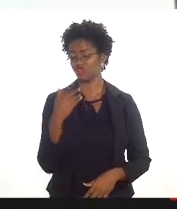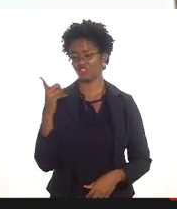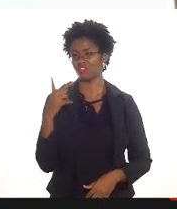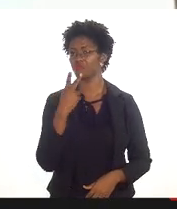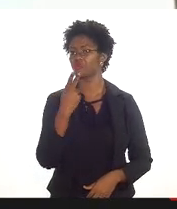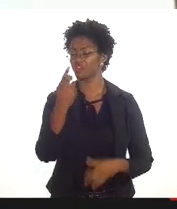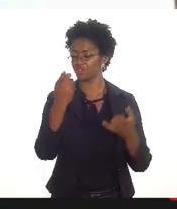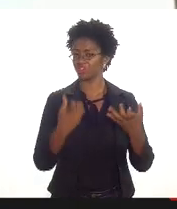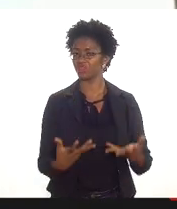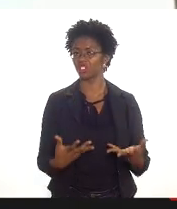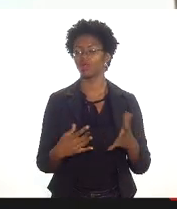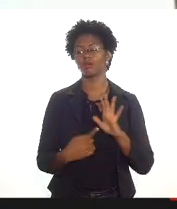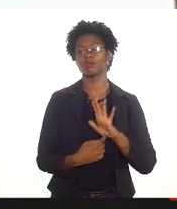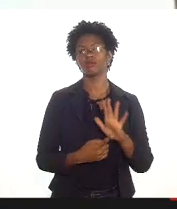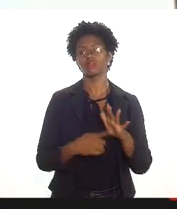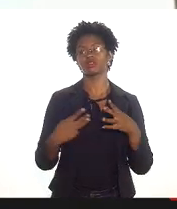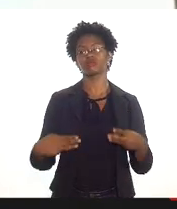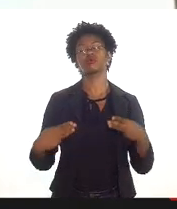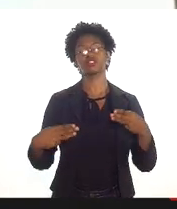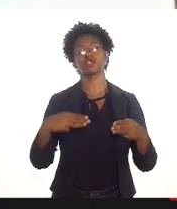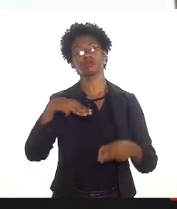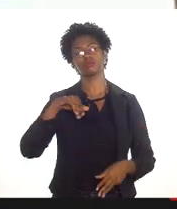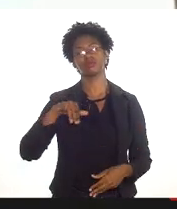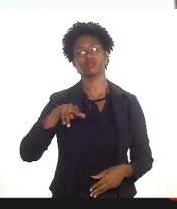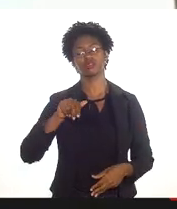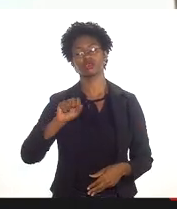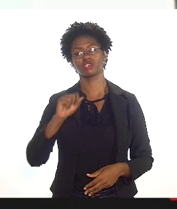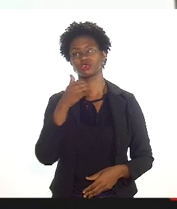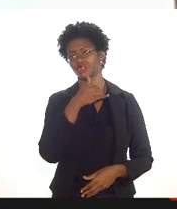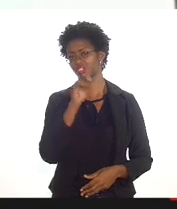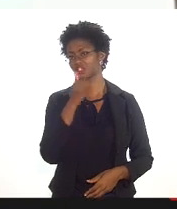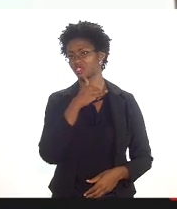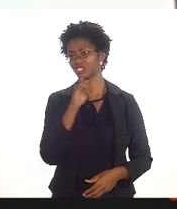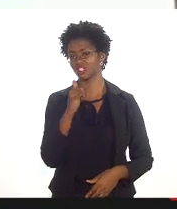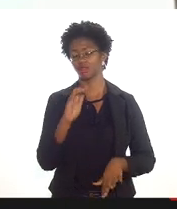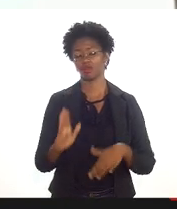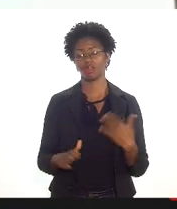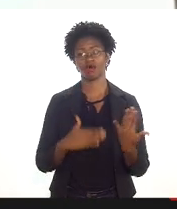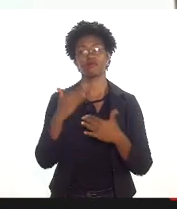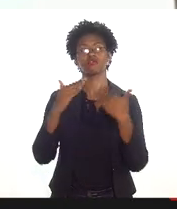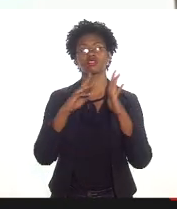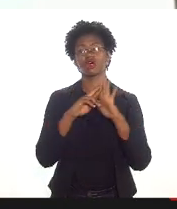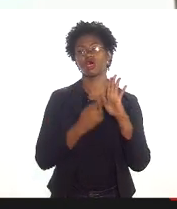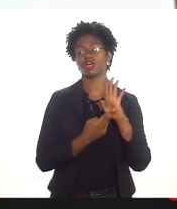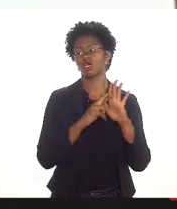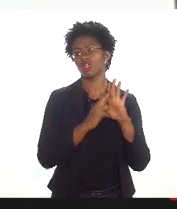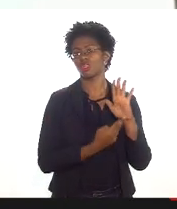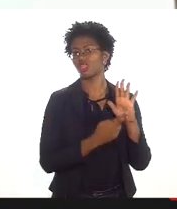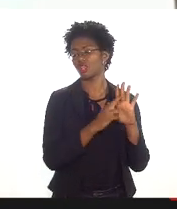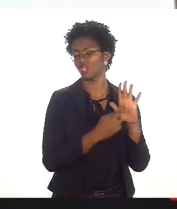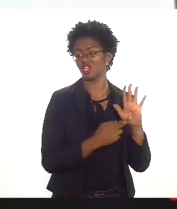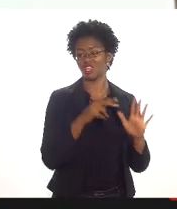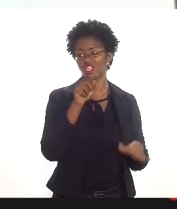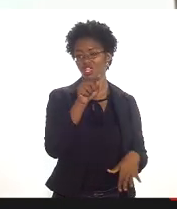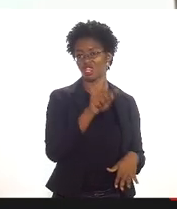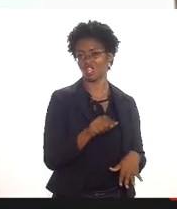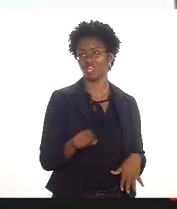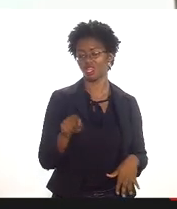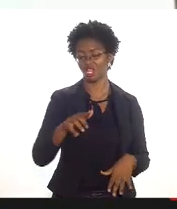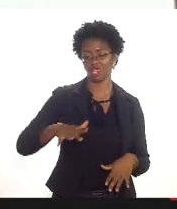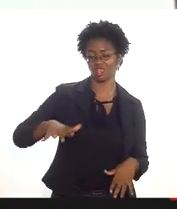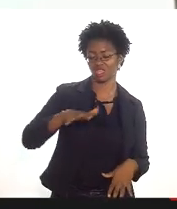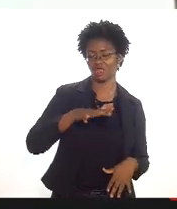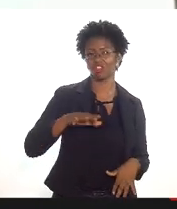mostra que o Ministério de Minas e Energia avança em regulamentar essas questões das cessões